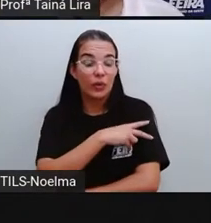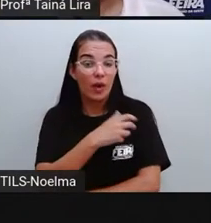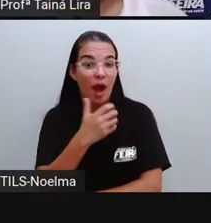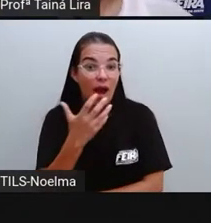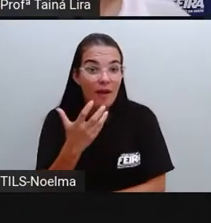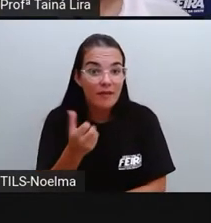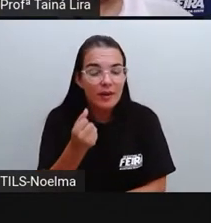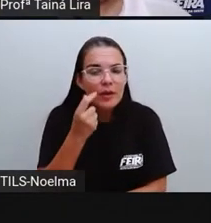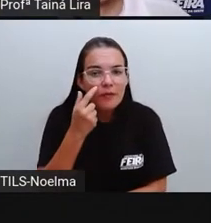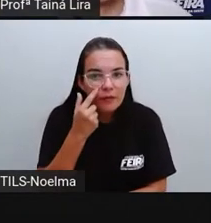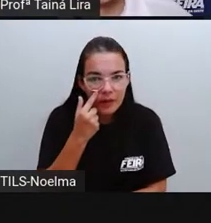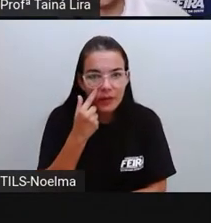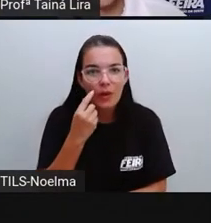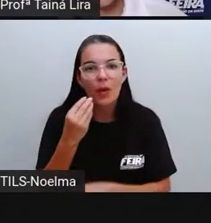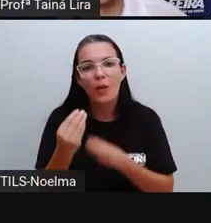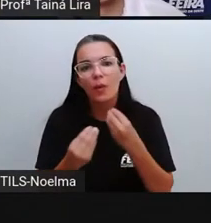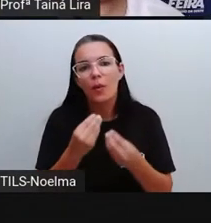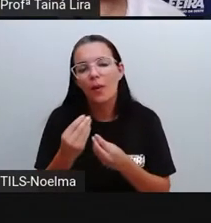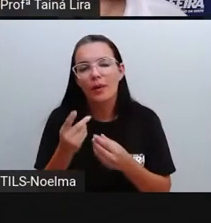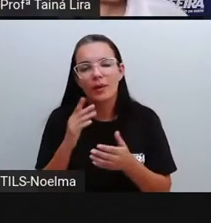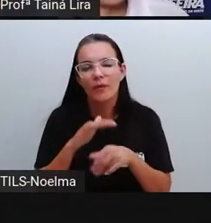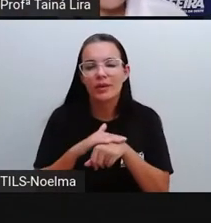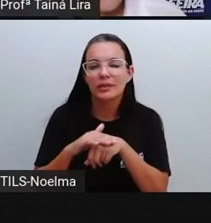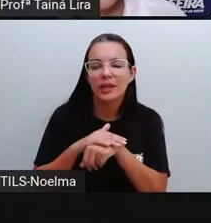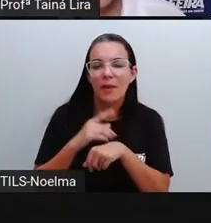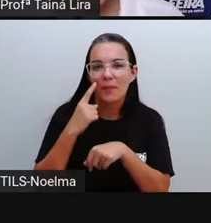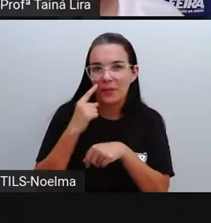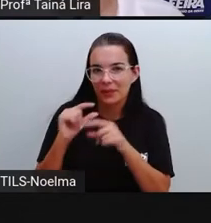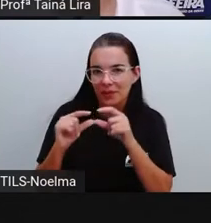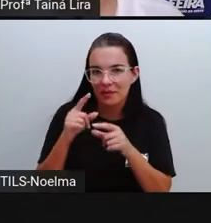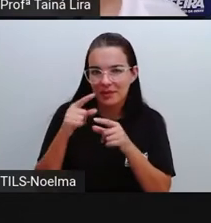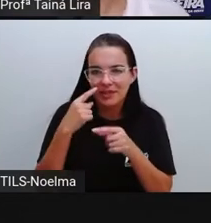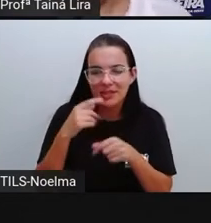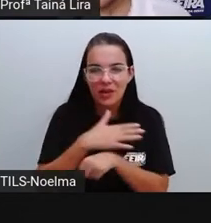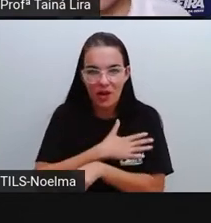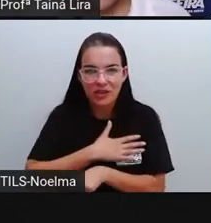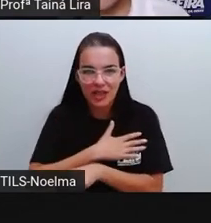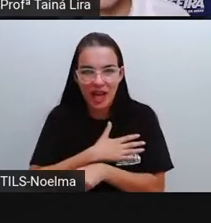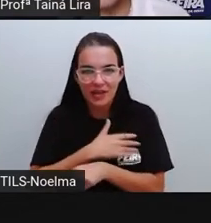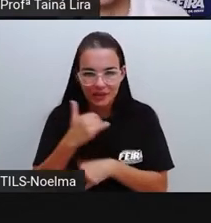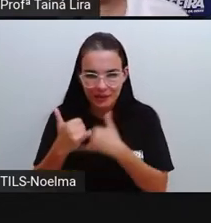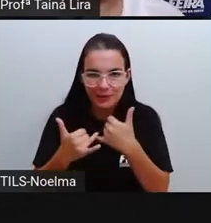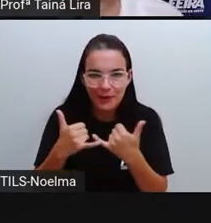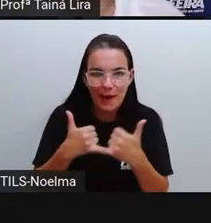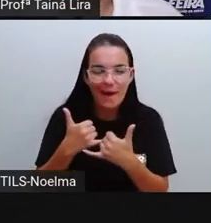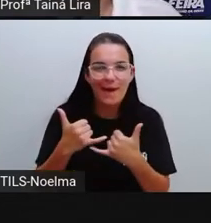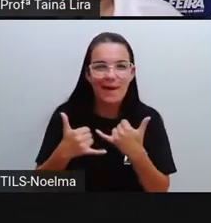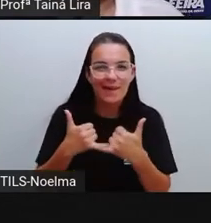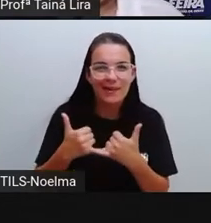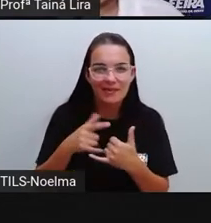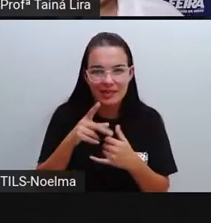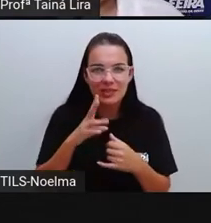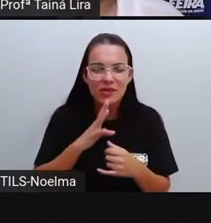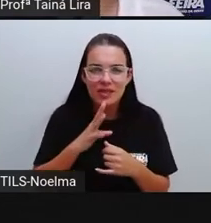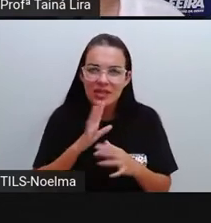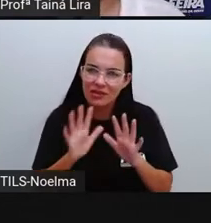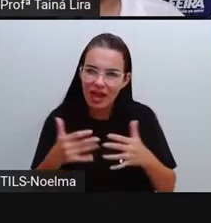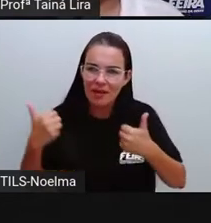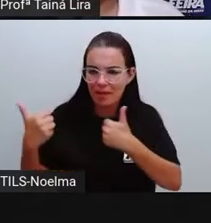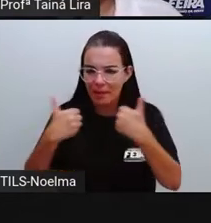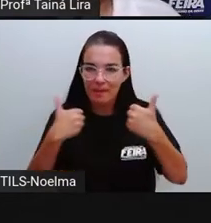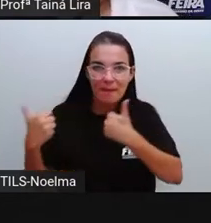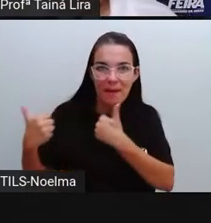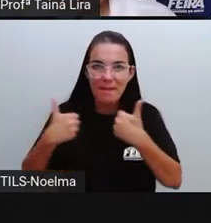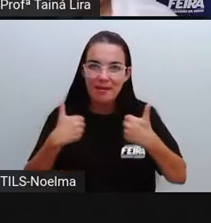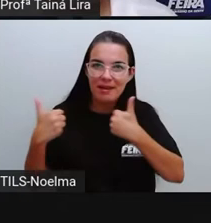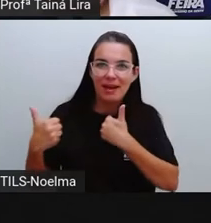lá? Vamos conversar um pouquinho, né? Vocês gostaram do jogo? Vocês já conheciam, né, o jogo da batalha? Já tinham